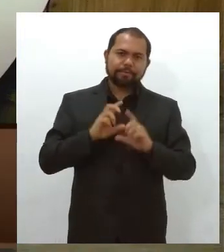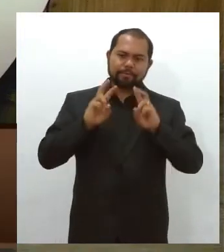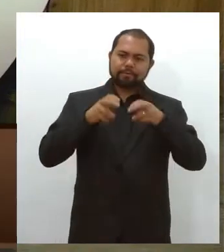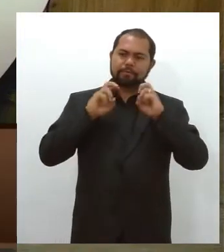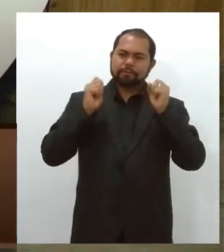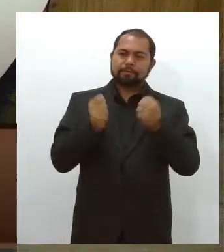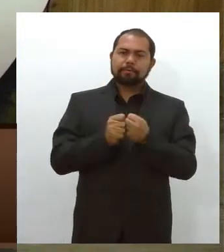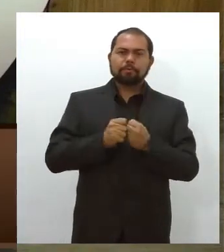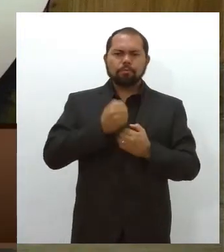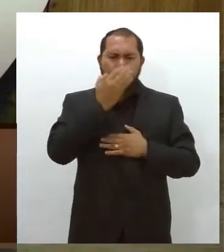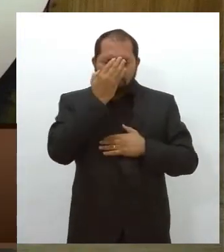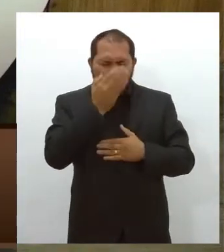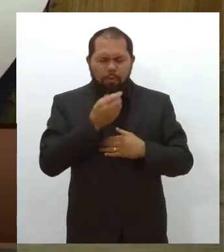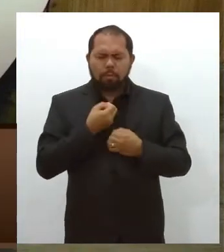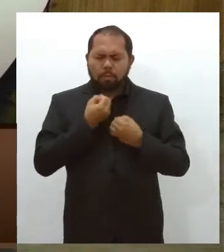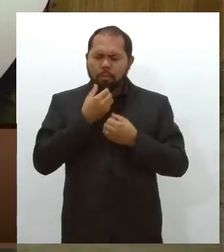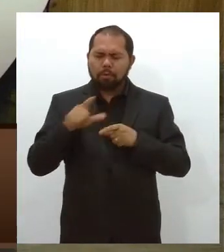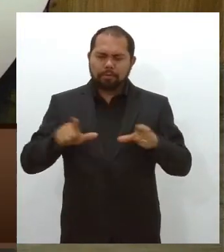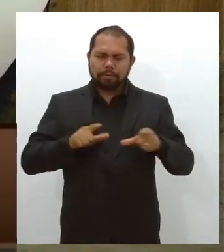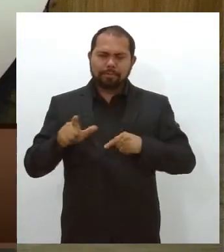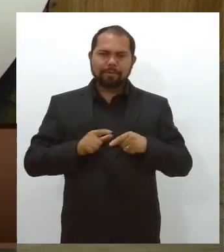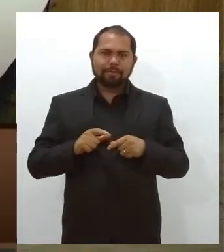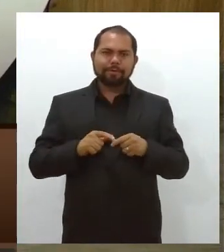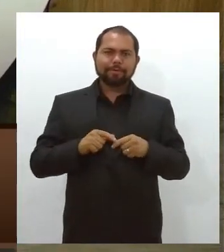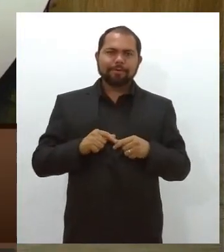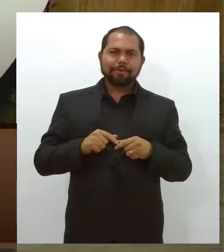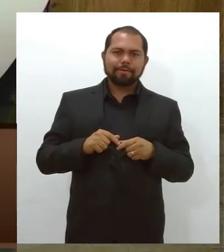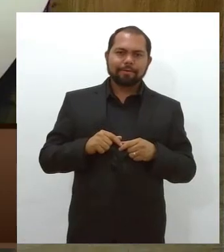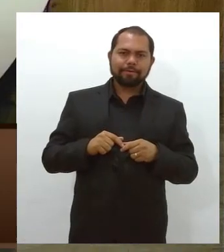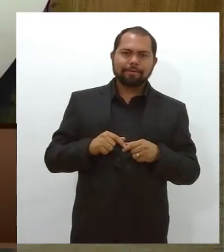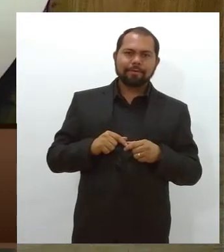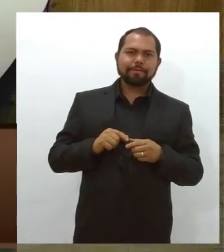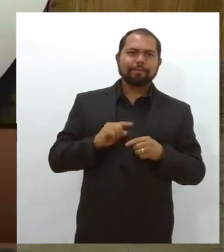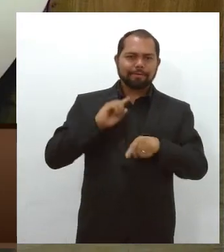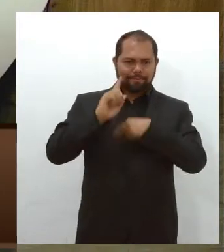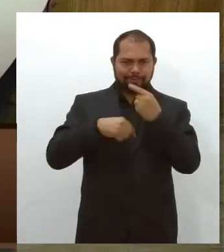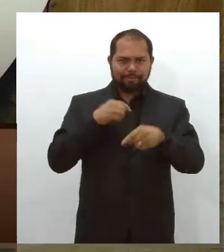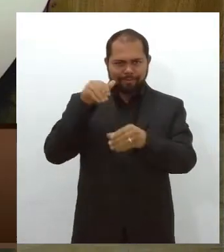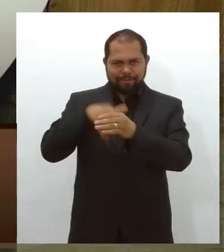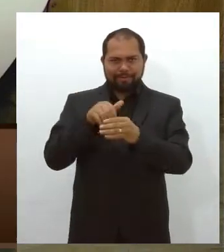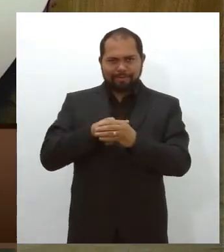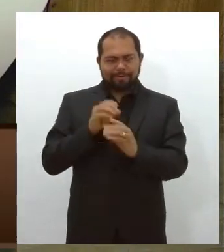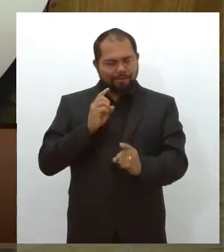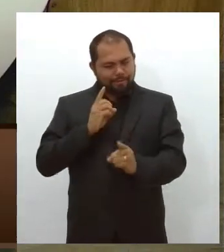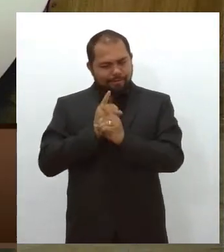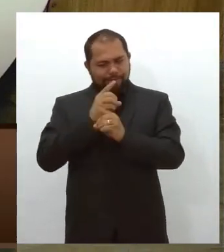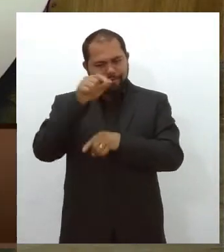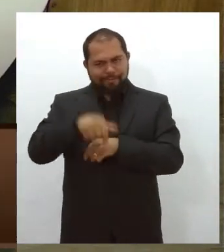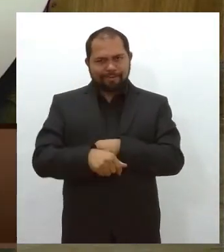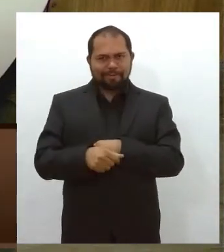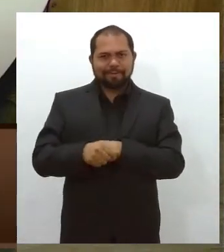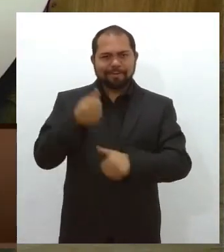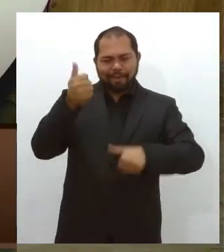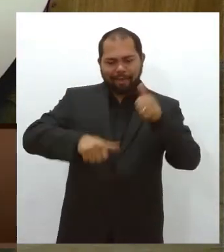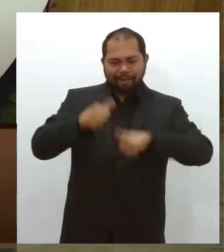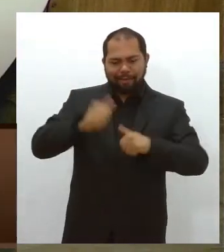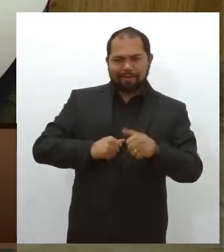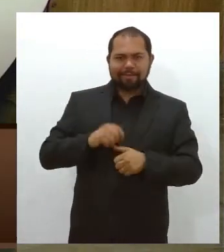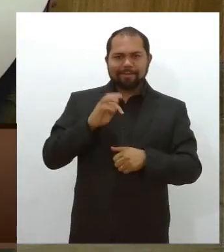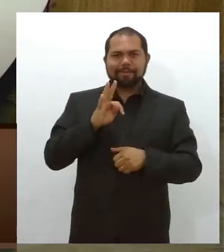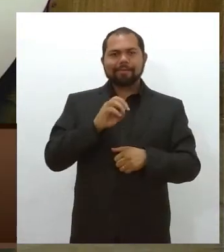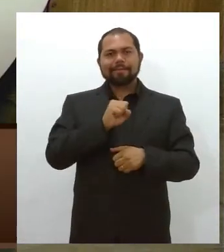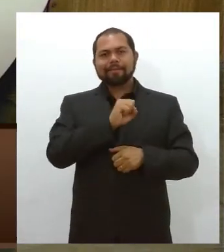nas eleições. A gente volta a se encontrar com certeza após a eleição para fazer um balanço do trabalho do TSE, viu? Obrigada mais uma vez.